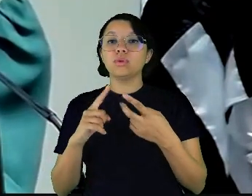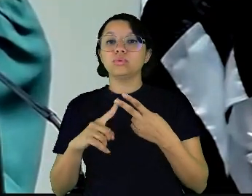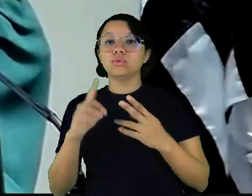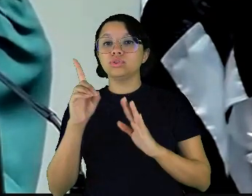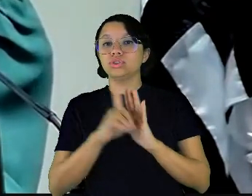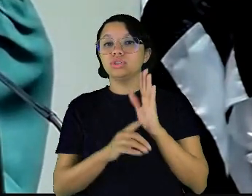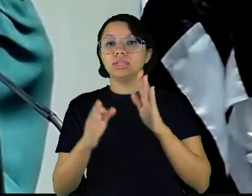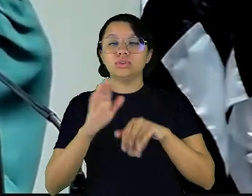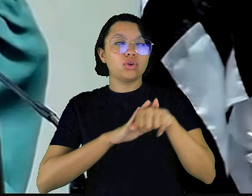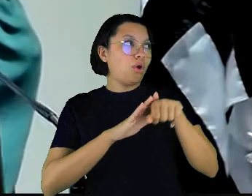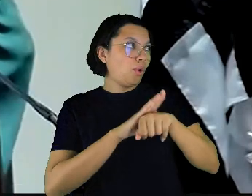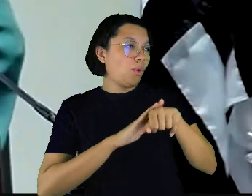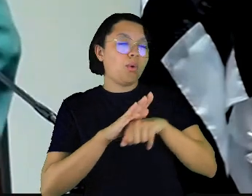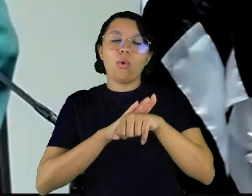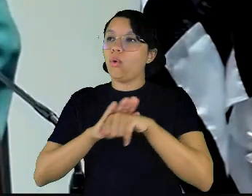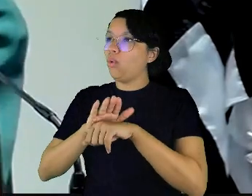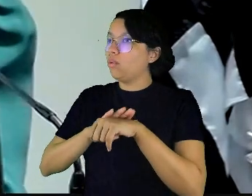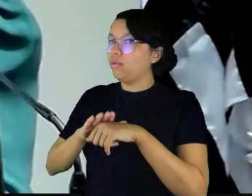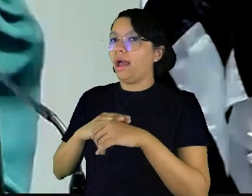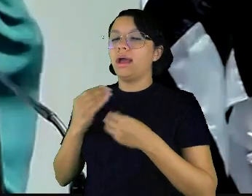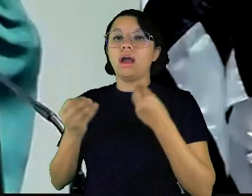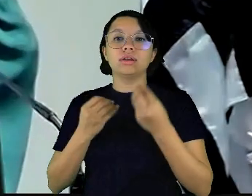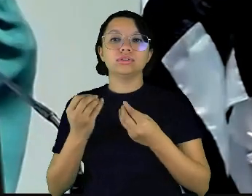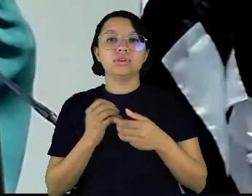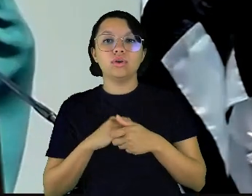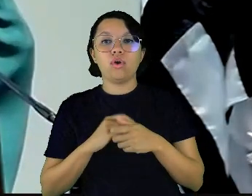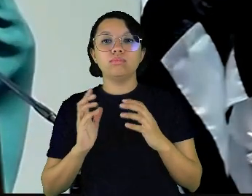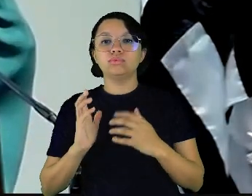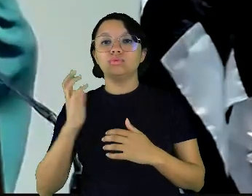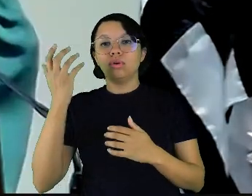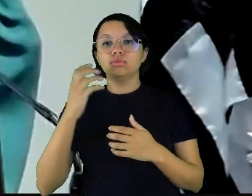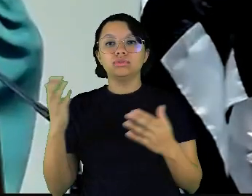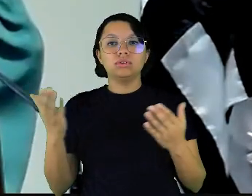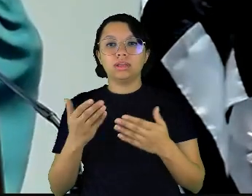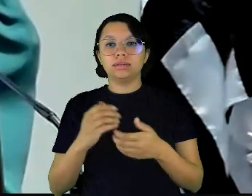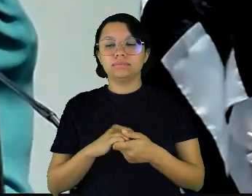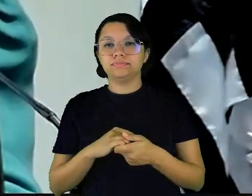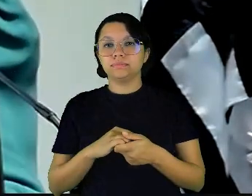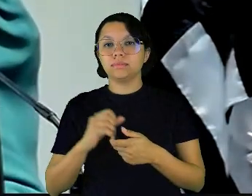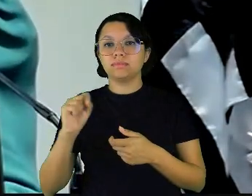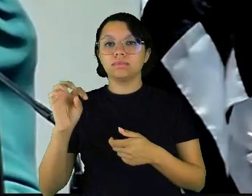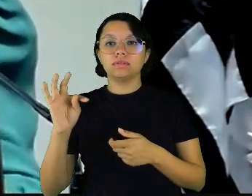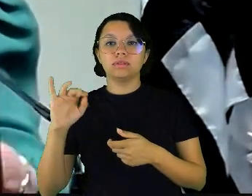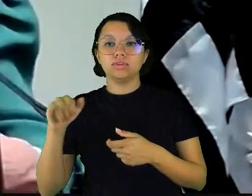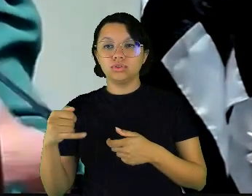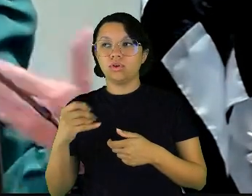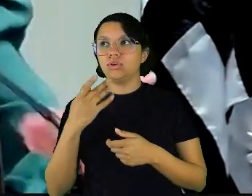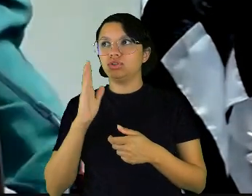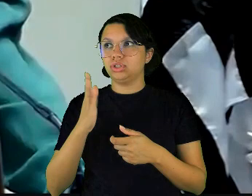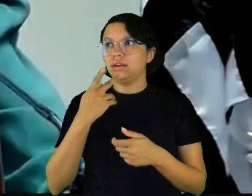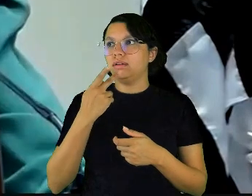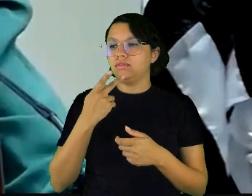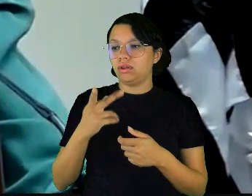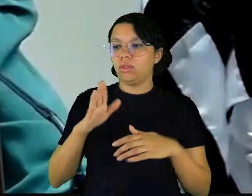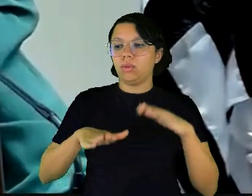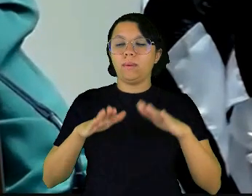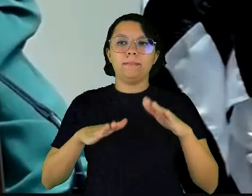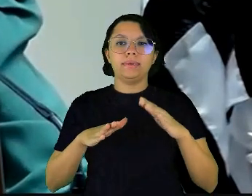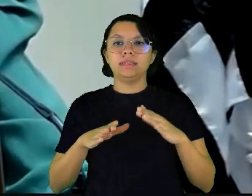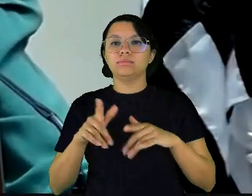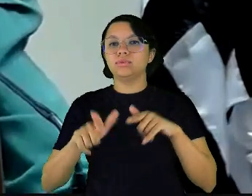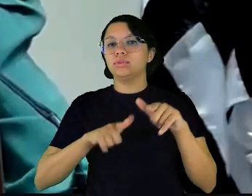se conversem. Como solucionar isso? Né? O STJ já disse, não, mesmo que